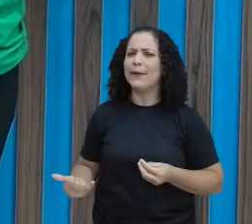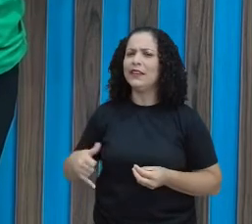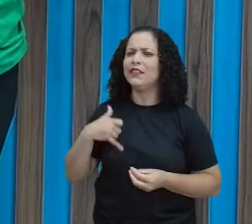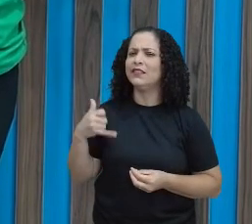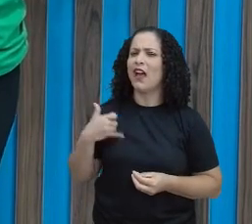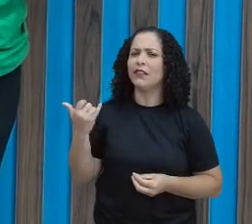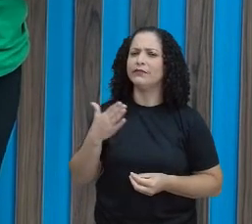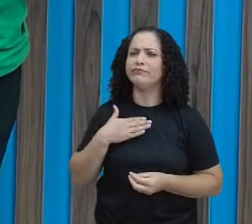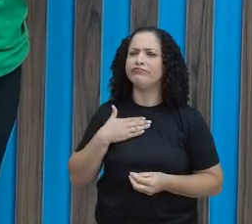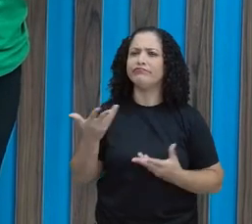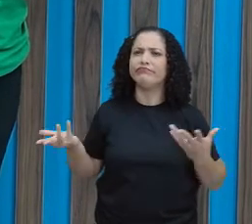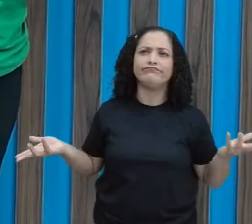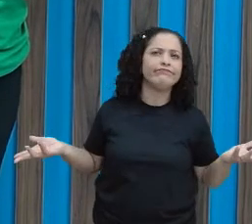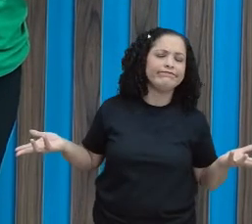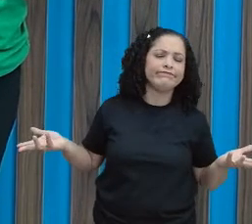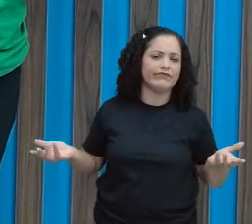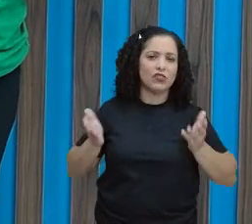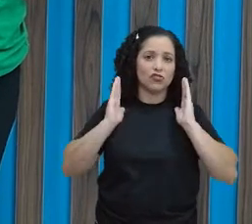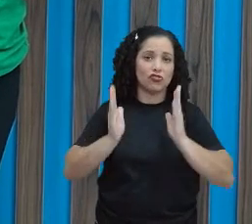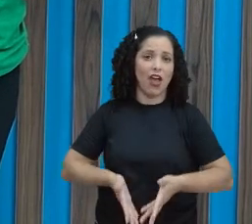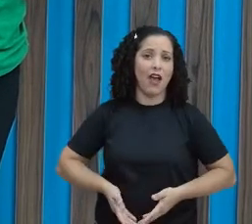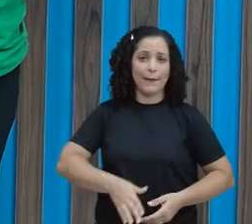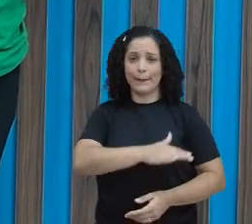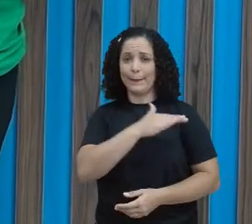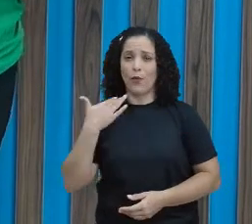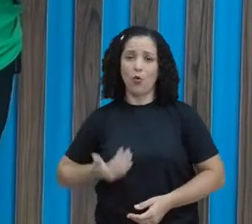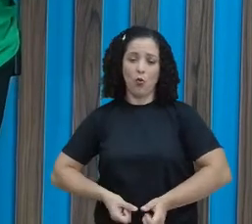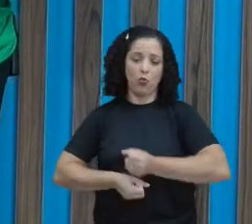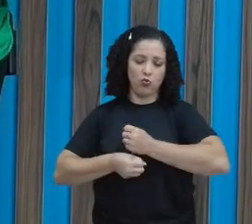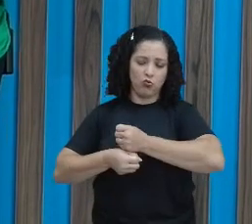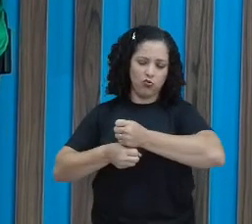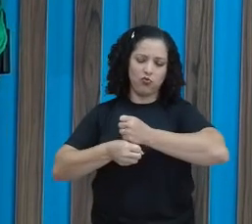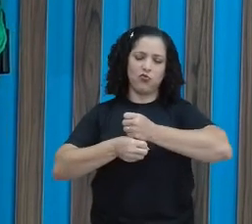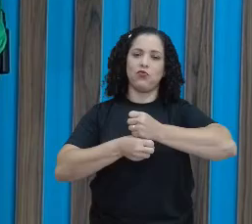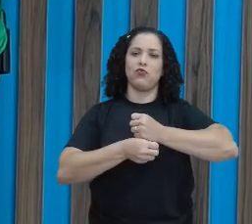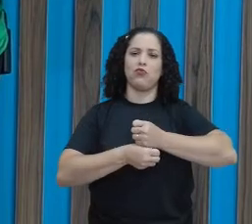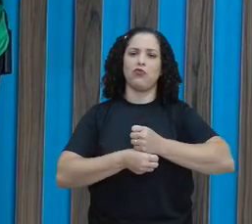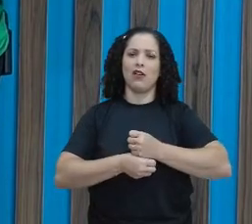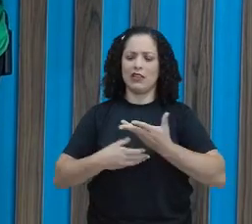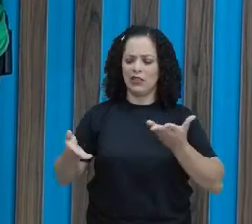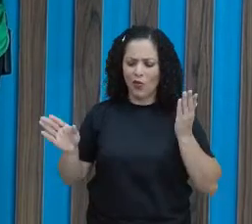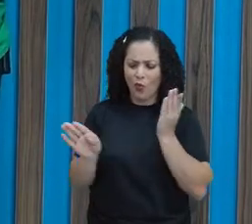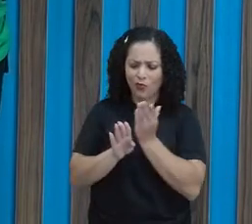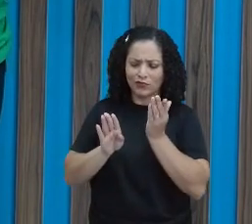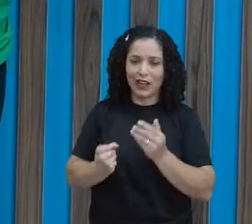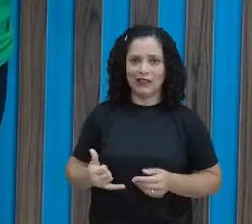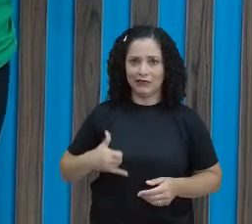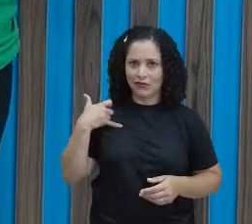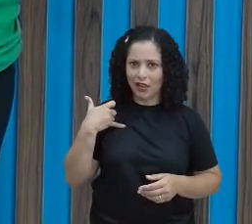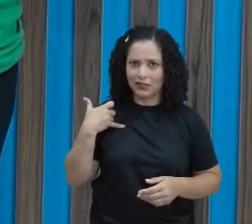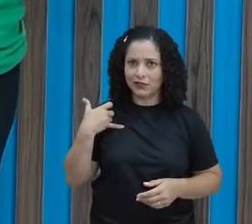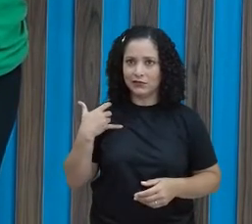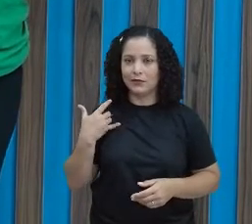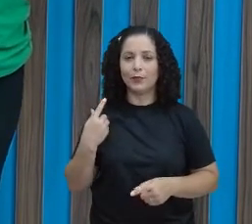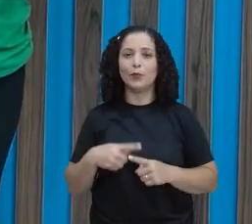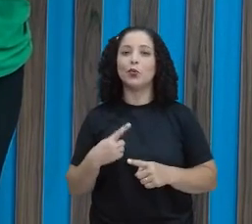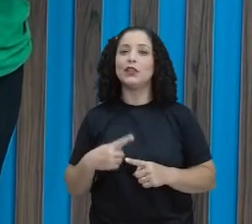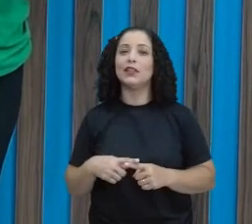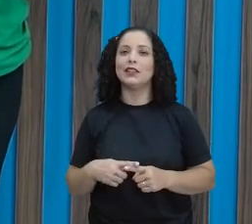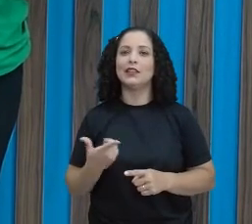Que idade que a gente tá ali, né? Já falecido, tá? Então, ó, através da meia-vida